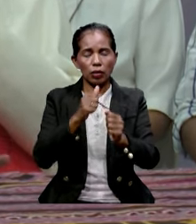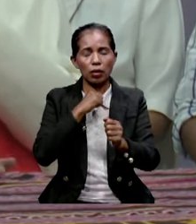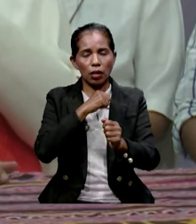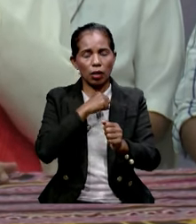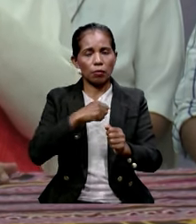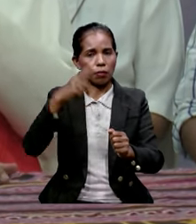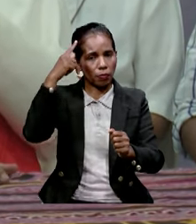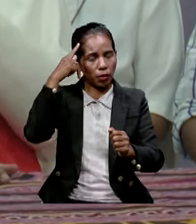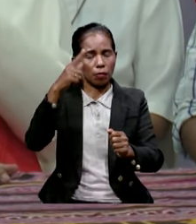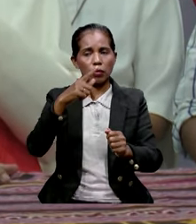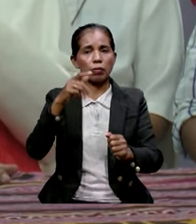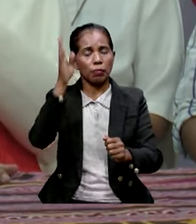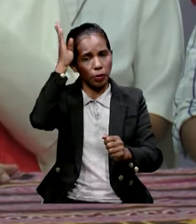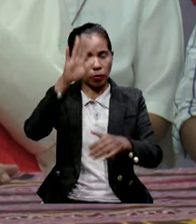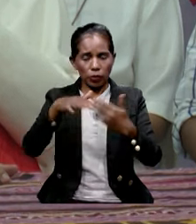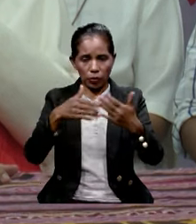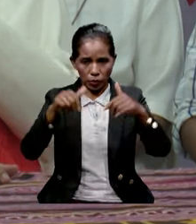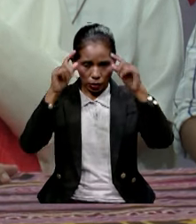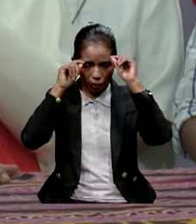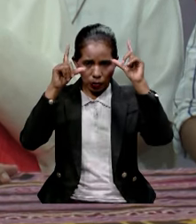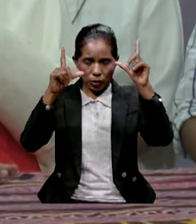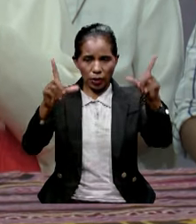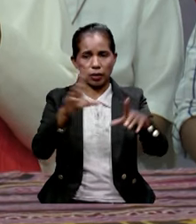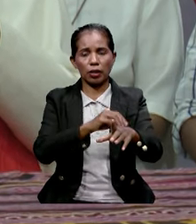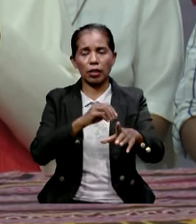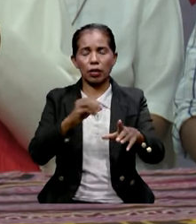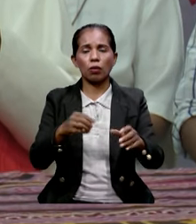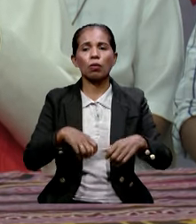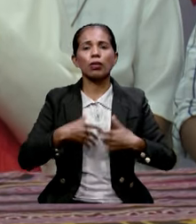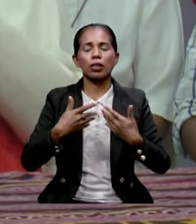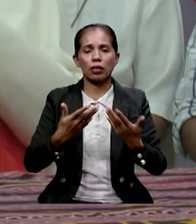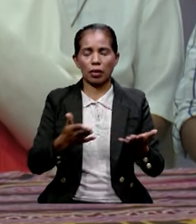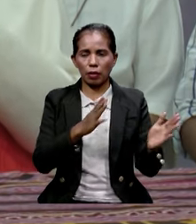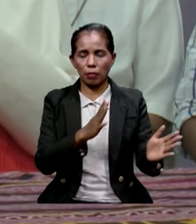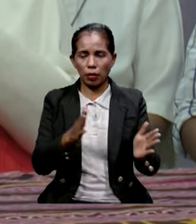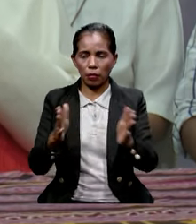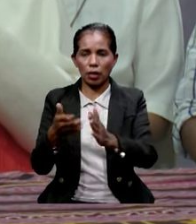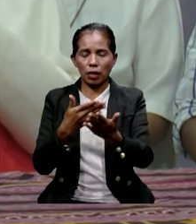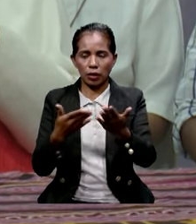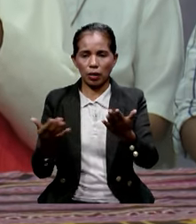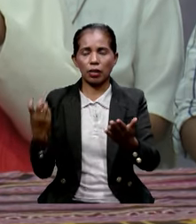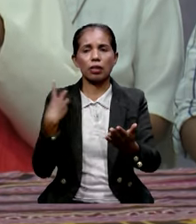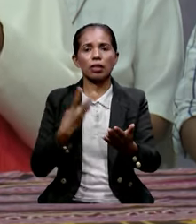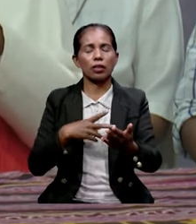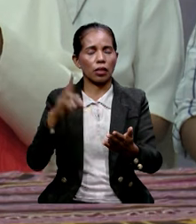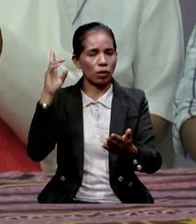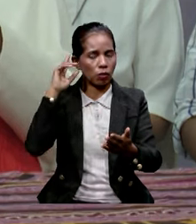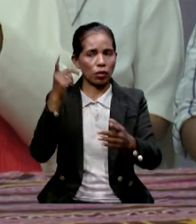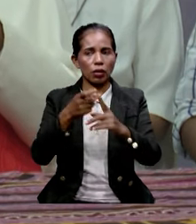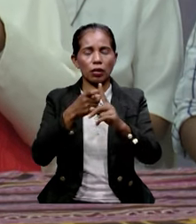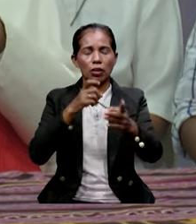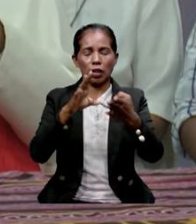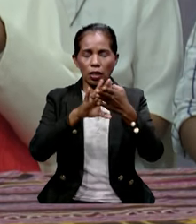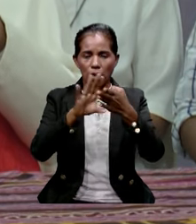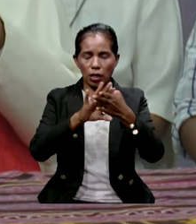Diocese, ia Timor de Nian, onde se prepara matéria, a nessa oita rona, ia carta